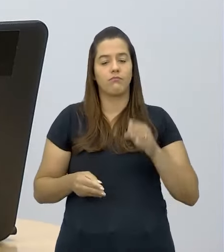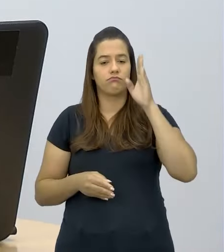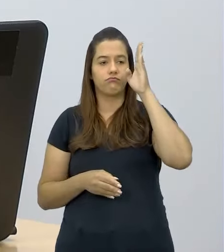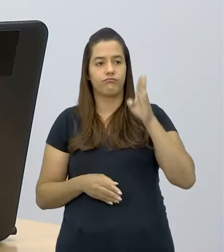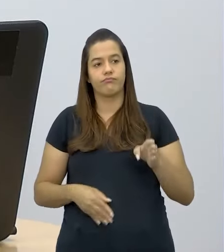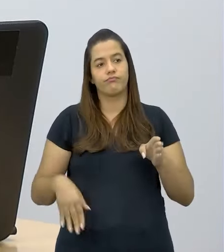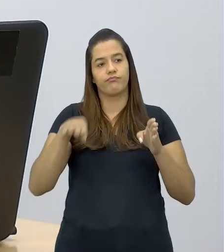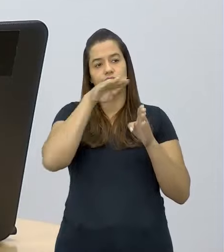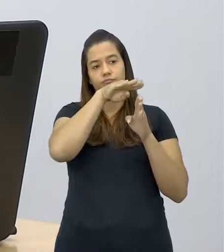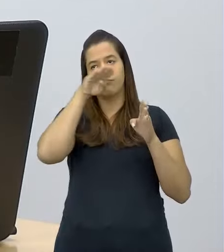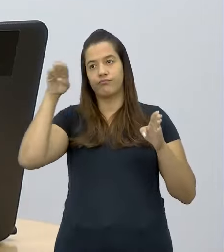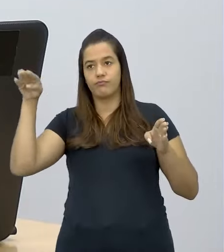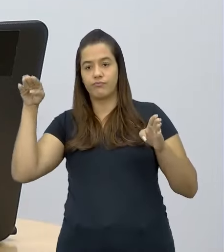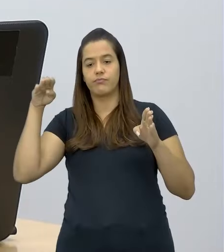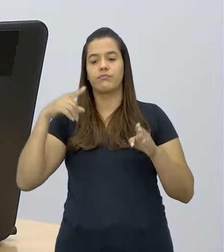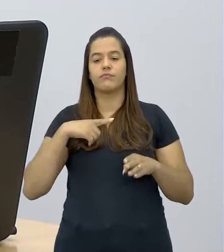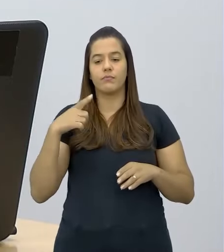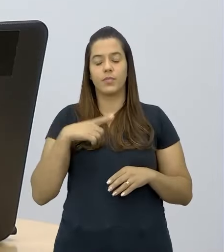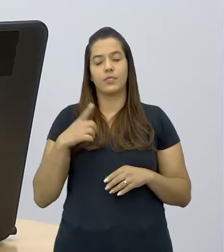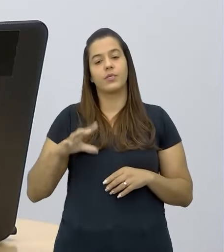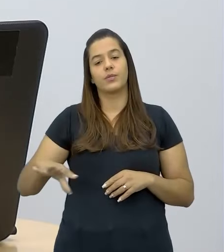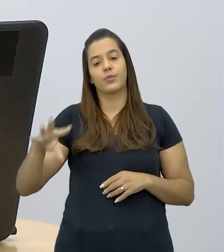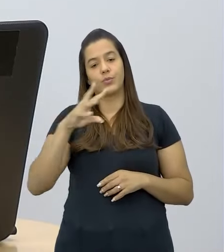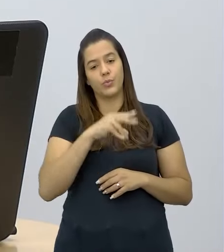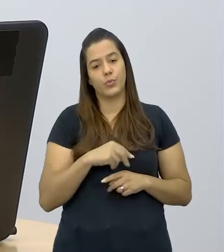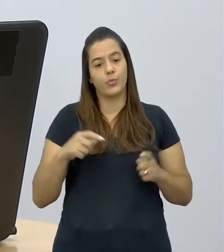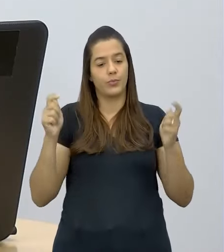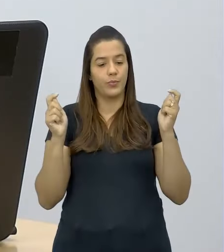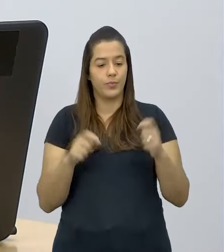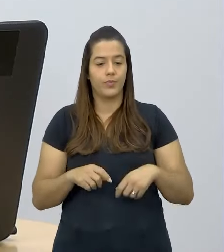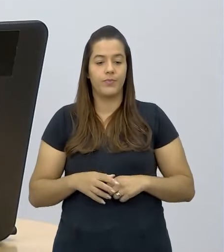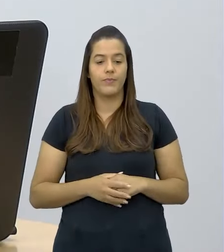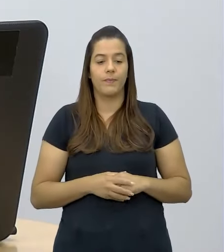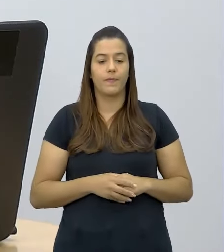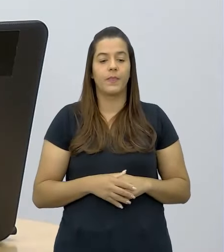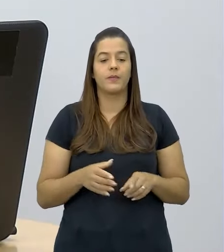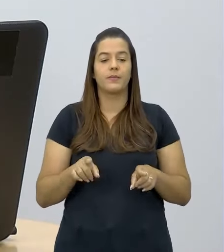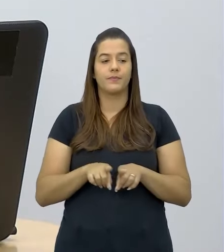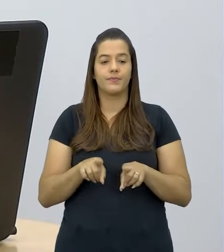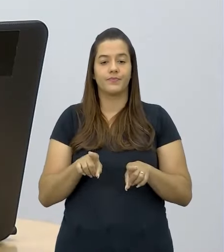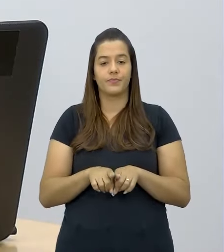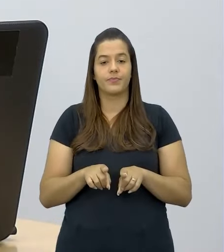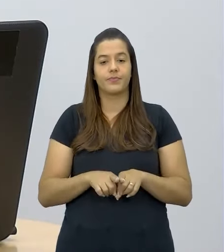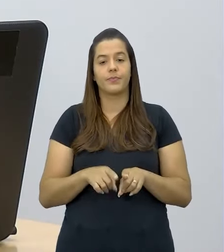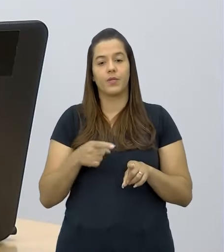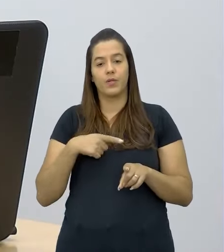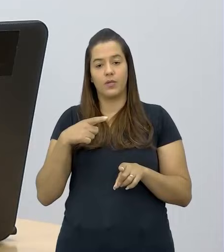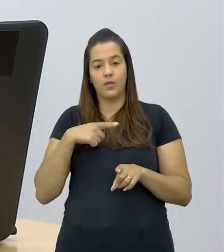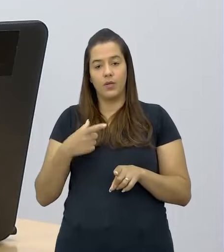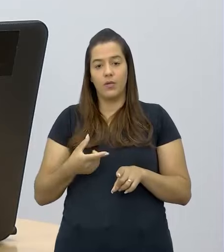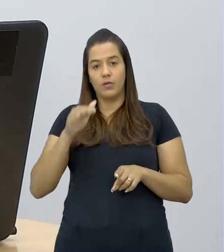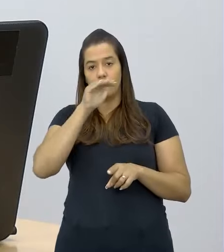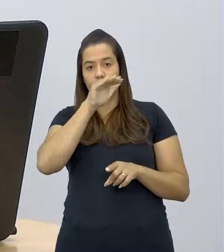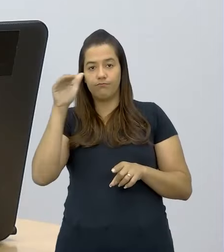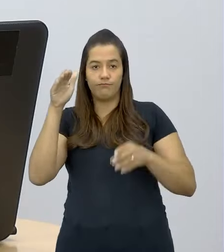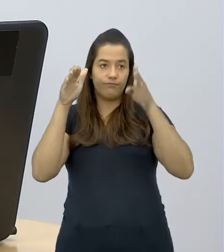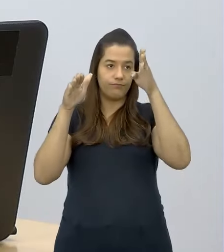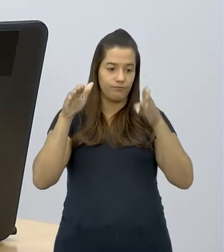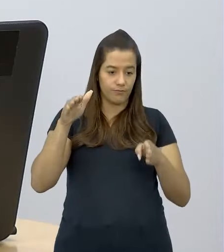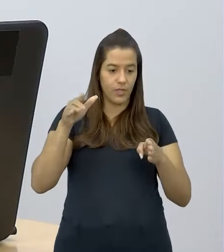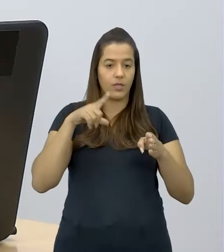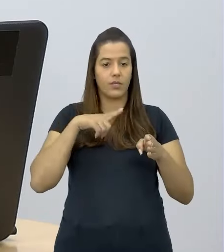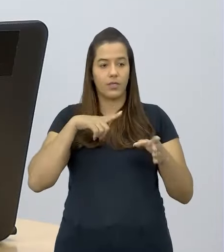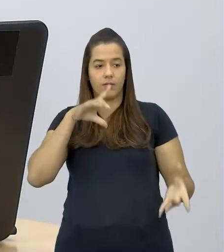gente pensando, né, nas outras unidades curriculares, e também se integram ali na vertical, né, dentro dela, né, por